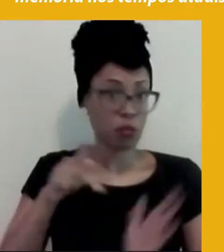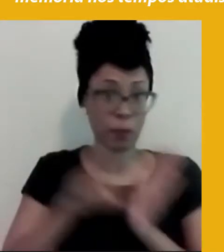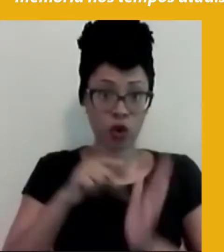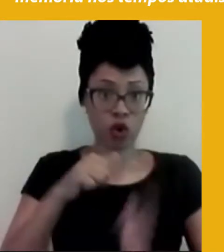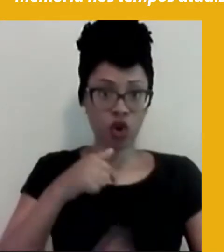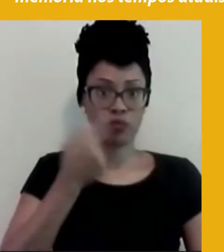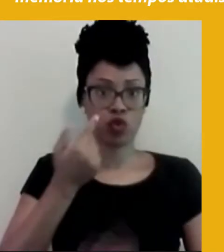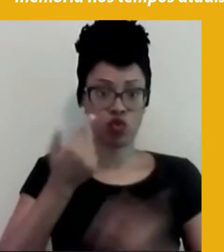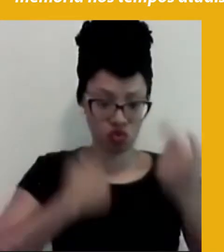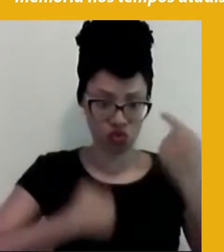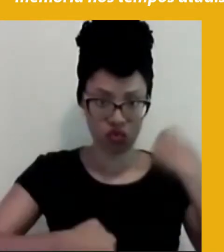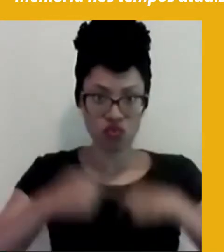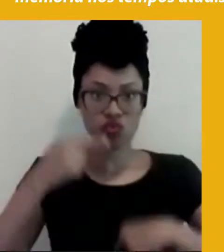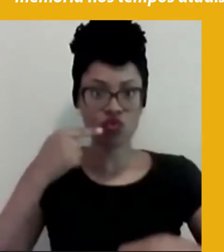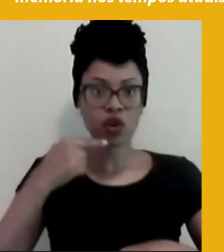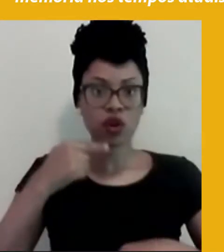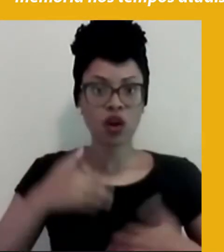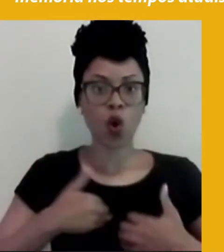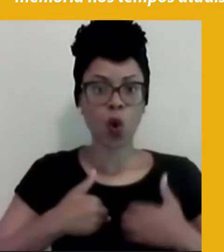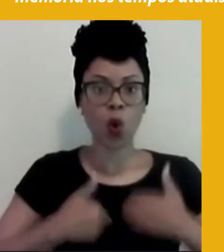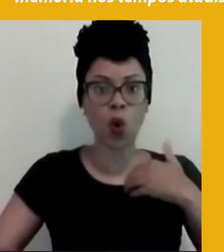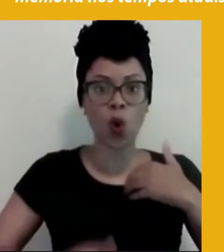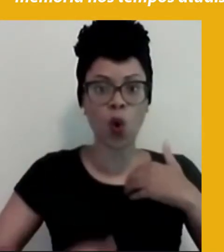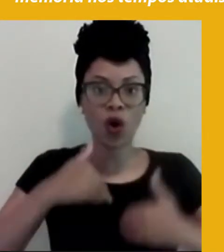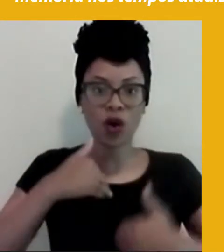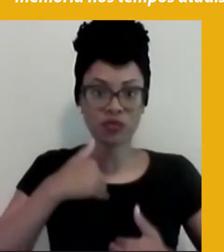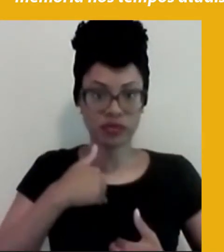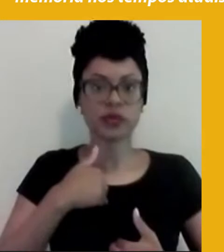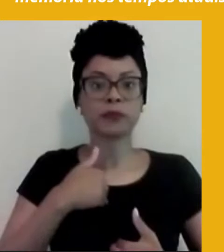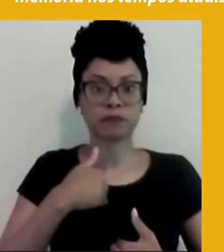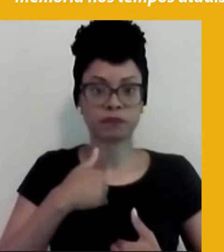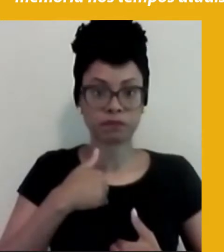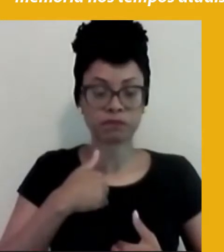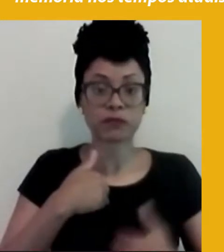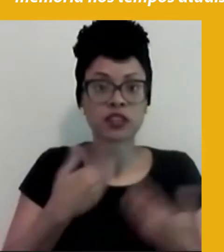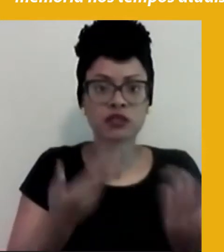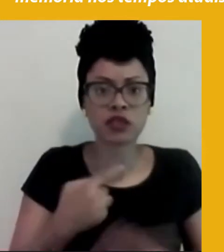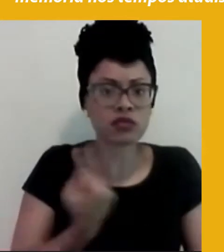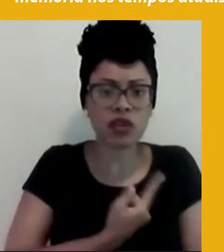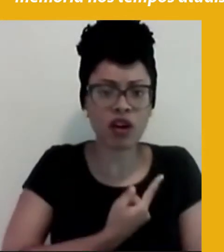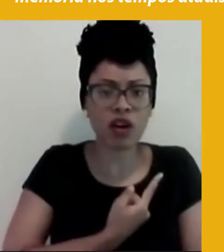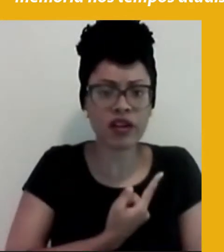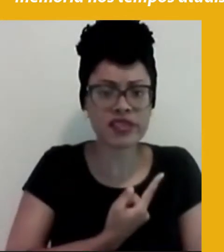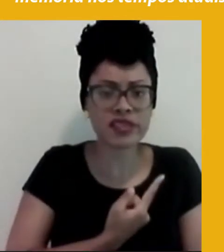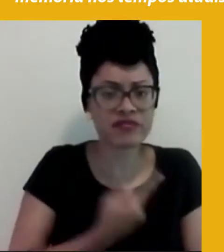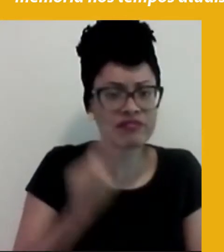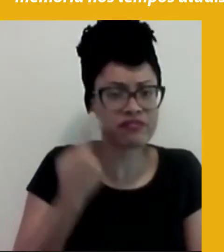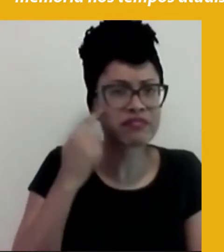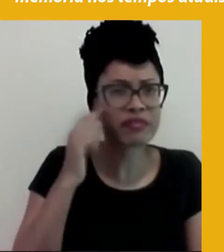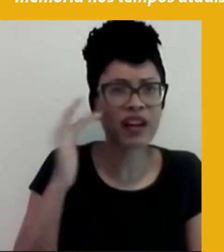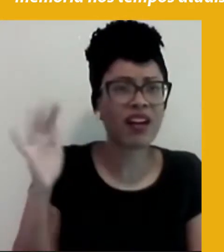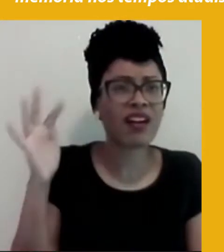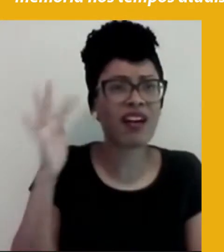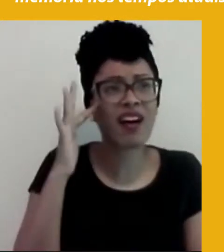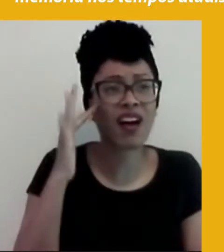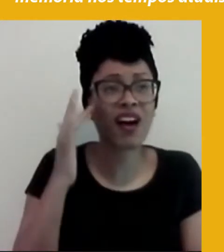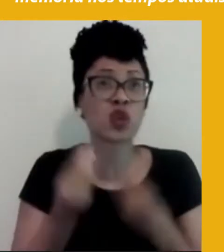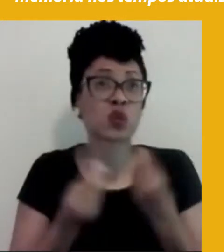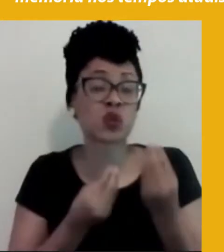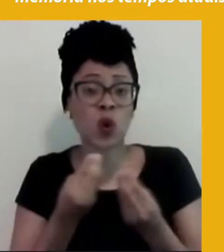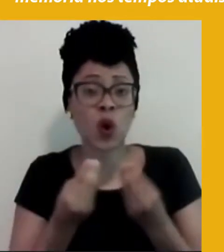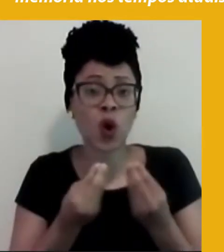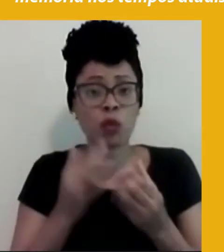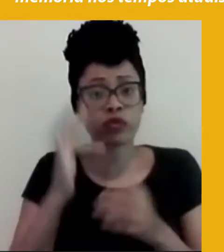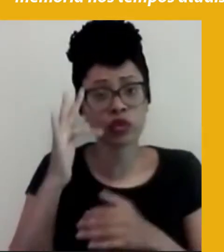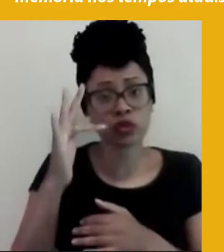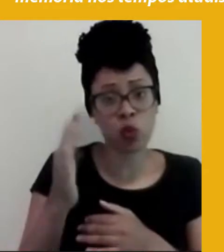parar e pensar nesses tempos, parar e pensar não numa retomada de uma falsa normalidade, mas como a gente vai progredir enquanto seres humanos,